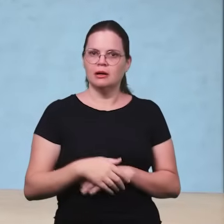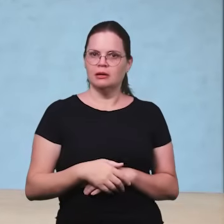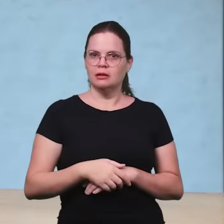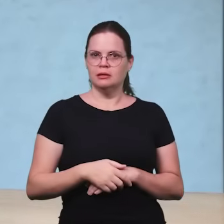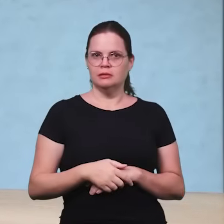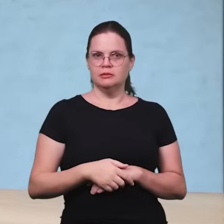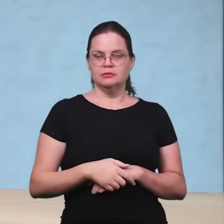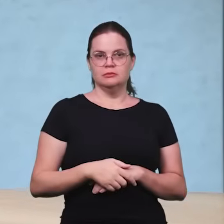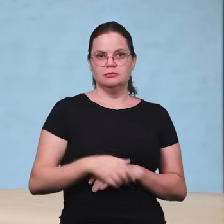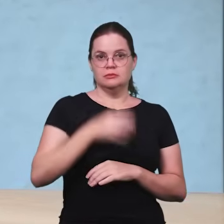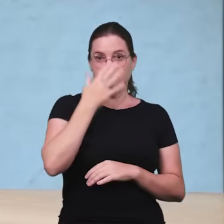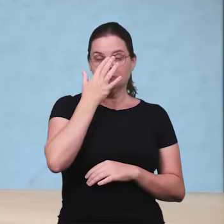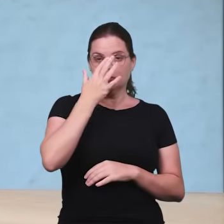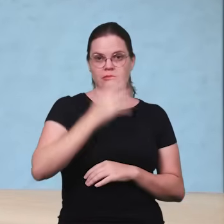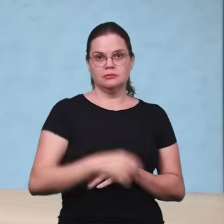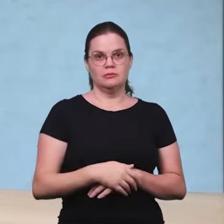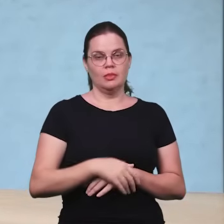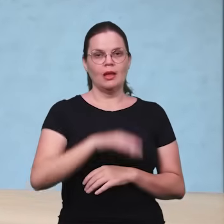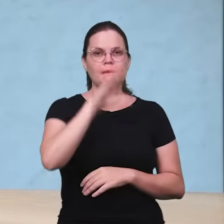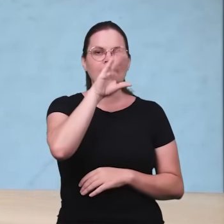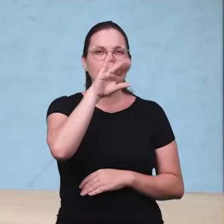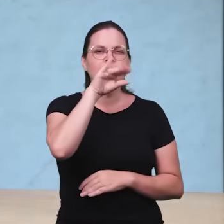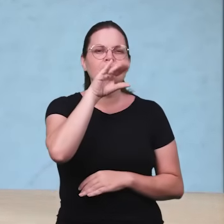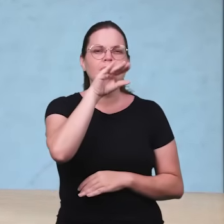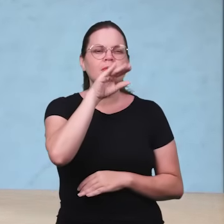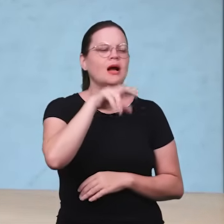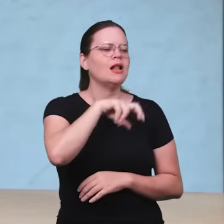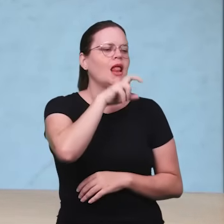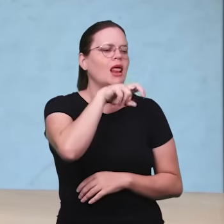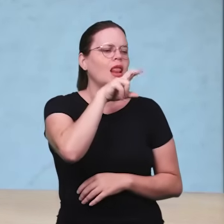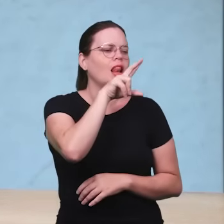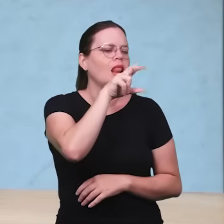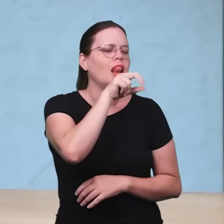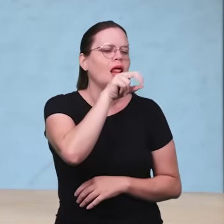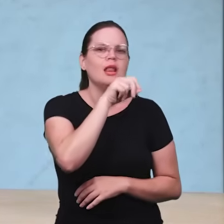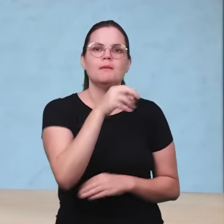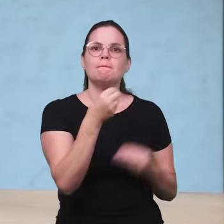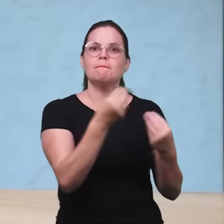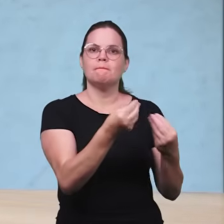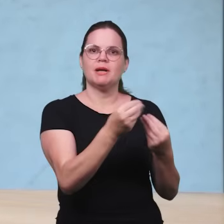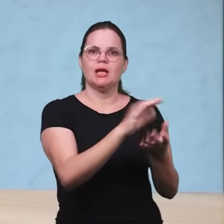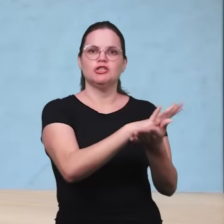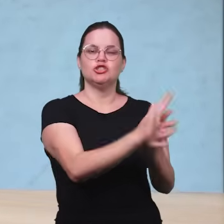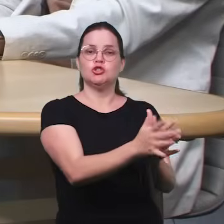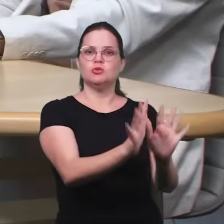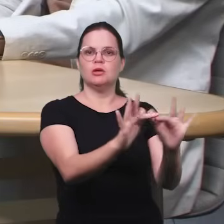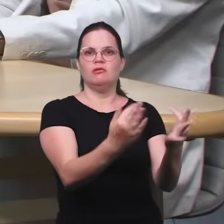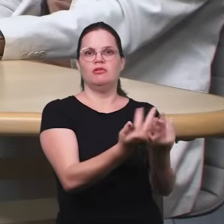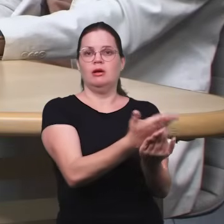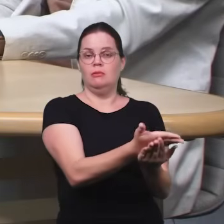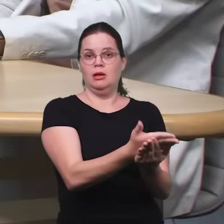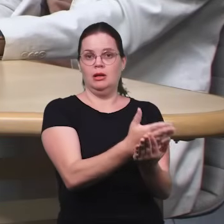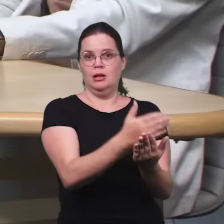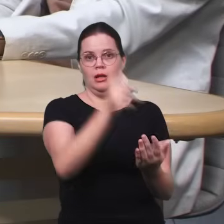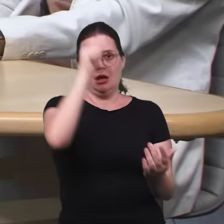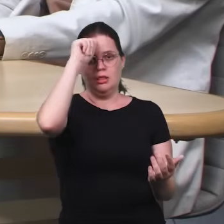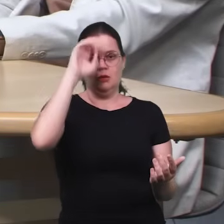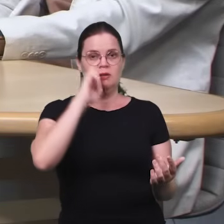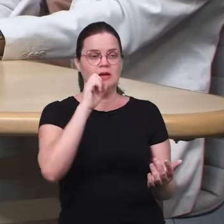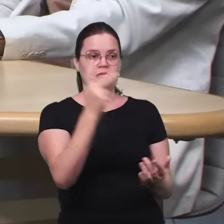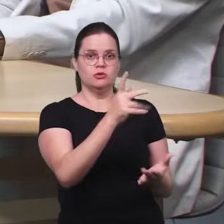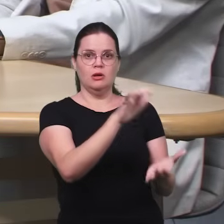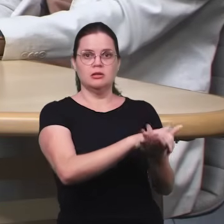a ênfase ali da mentira foi atingir o lar, a família, casamento. o casamento, né? Então